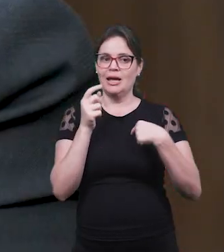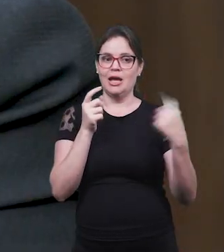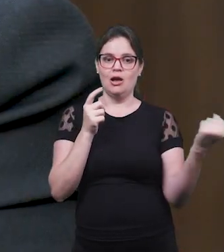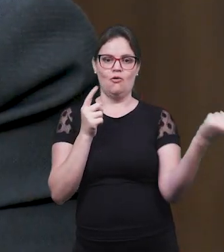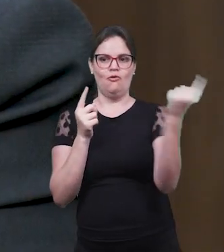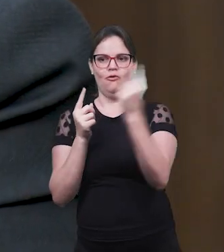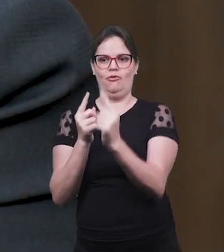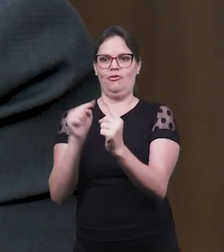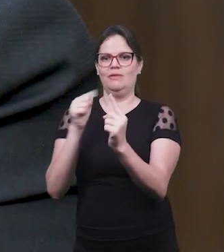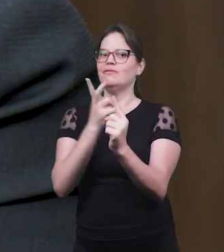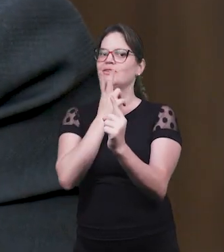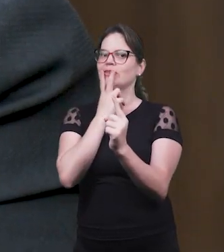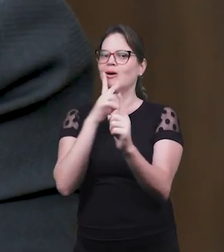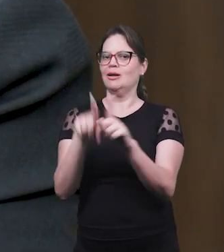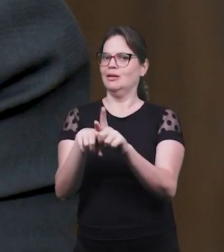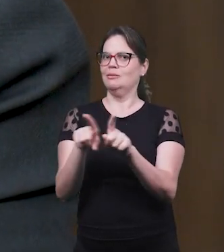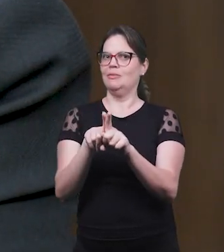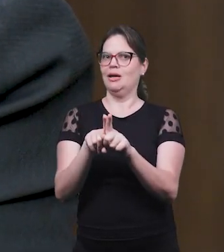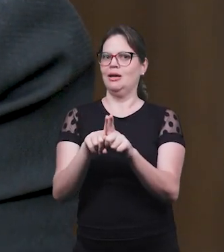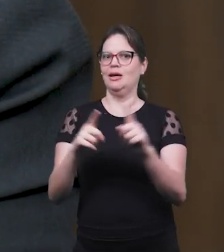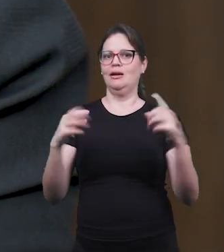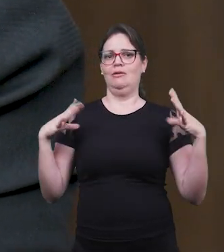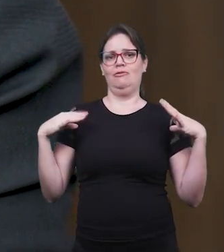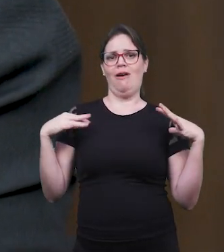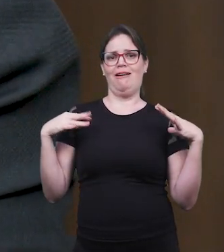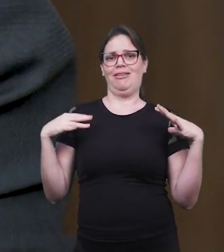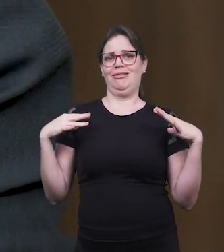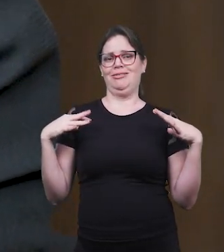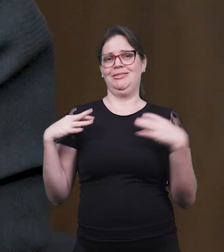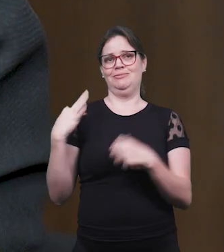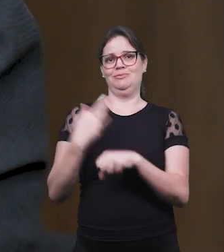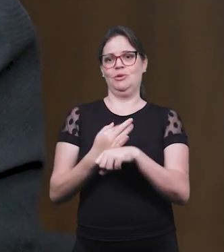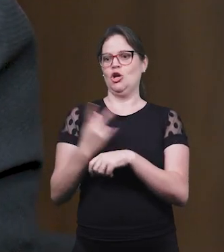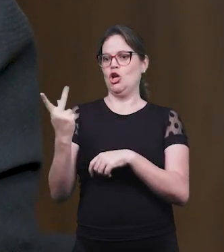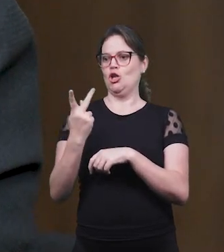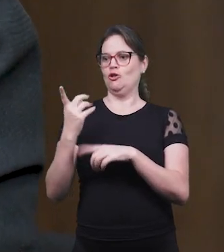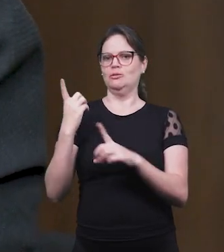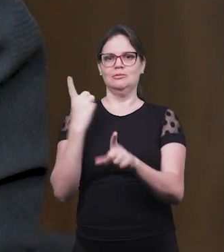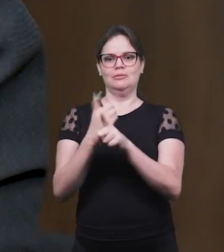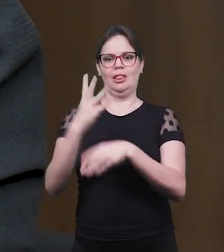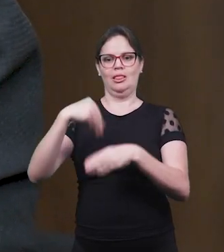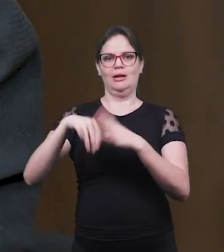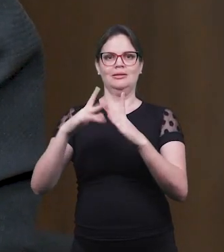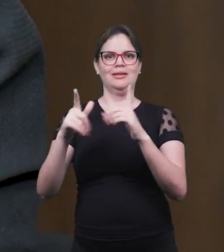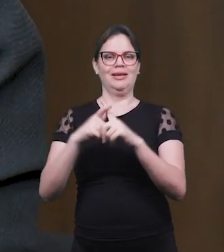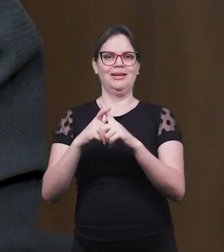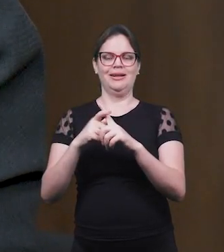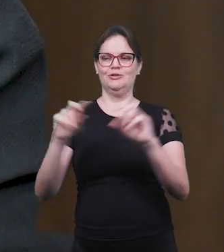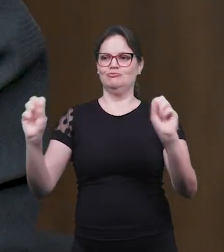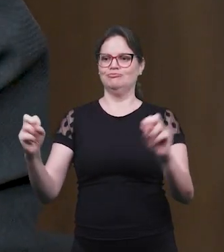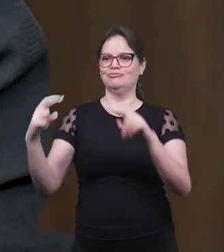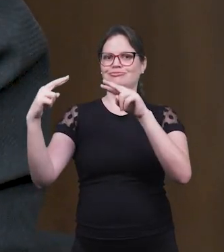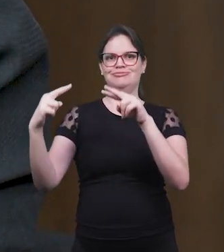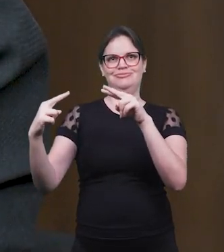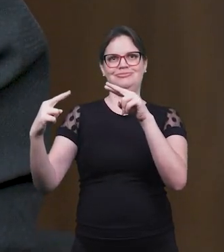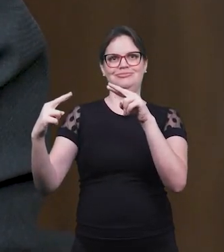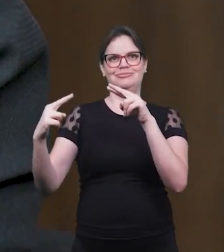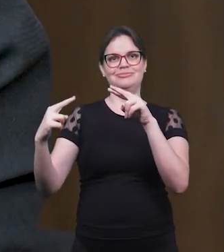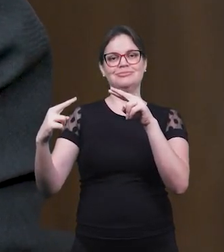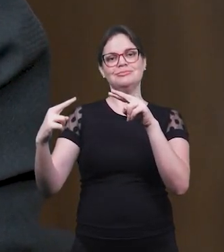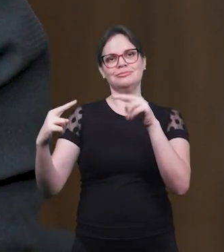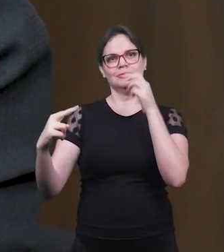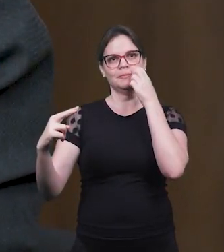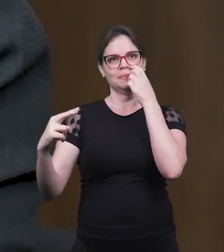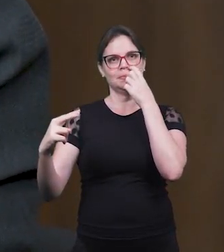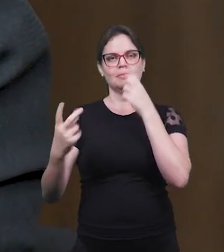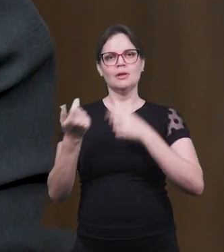a Vitória, de Salvador para cá, de férias. E nós nos encontramos na igreja. Né, e ali,